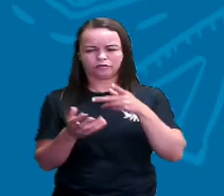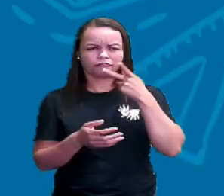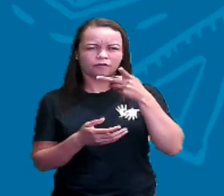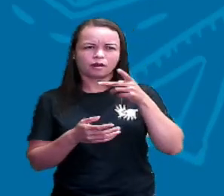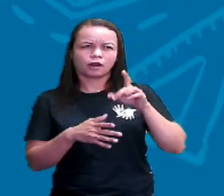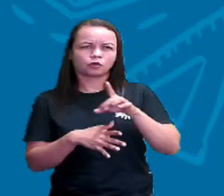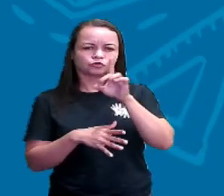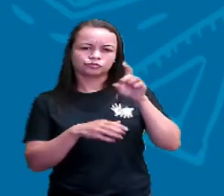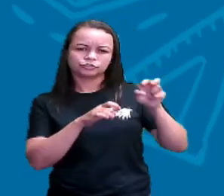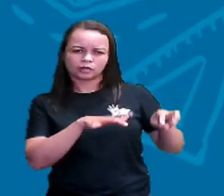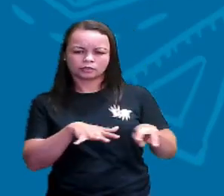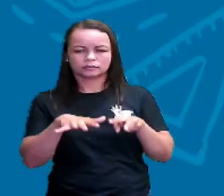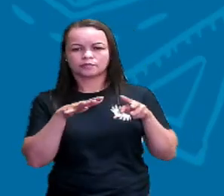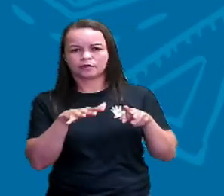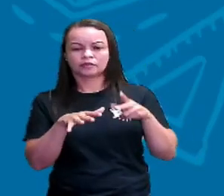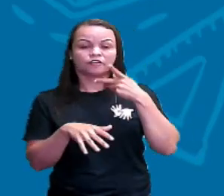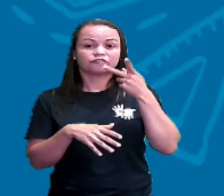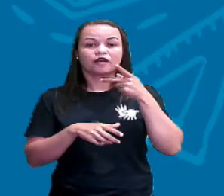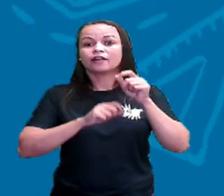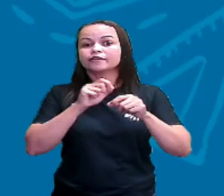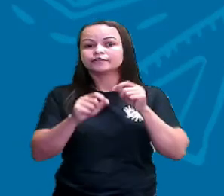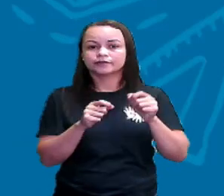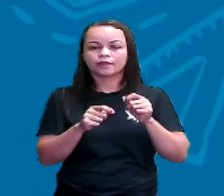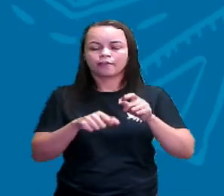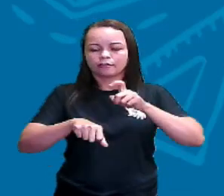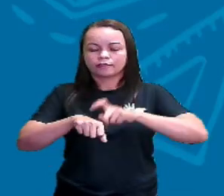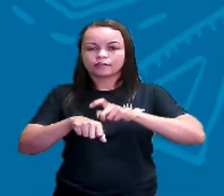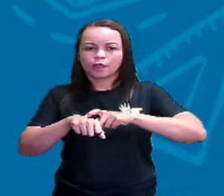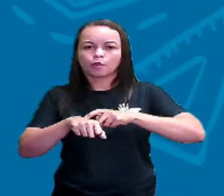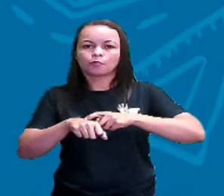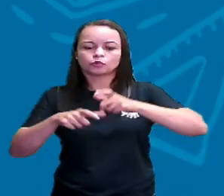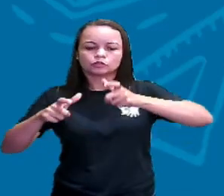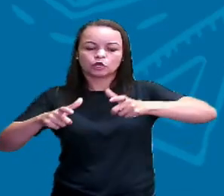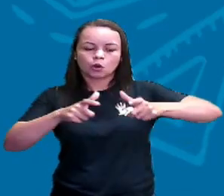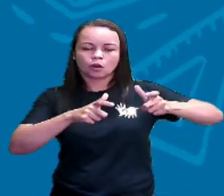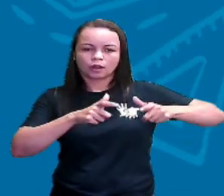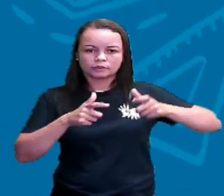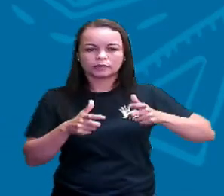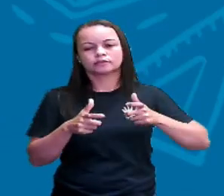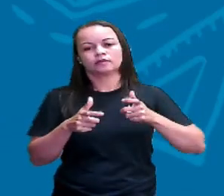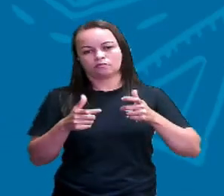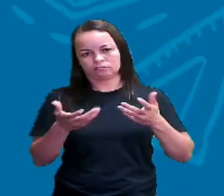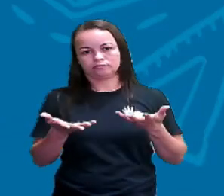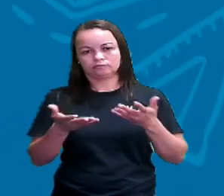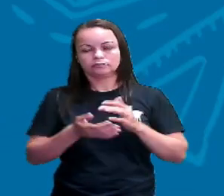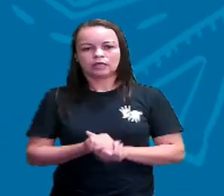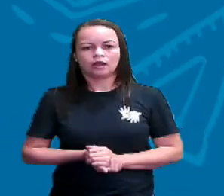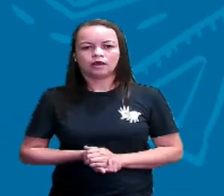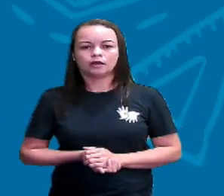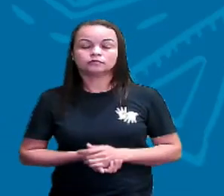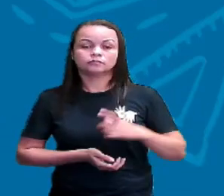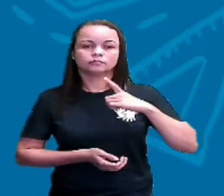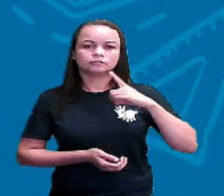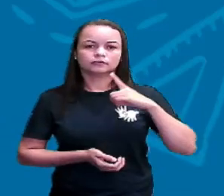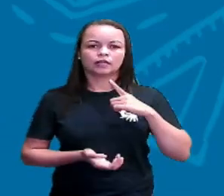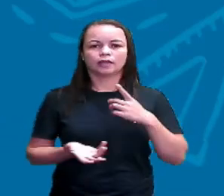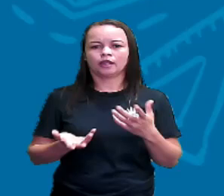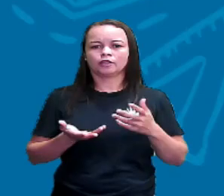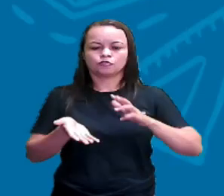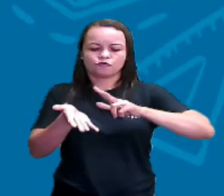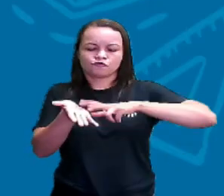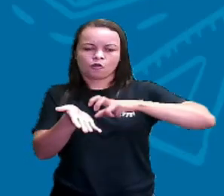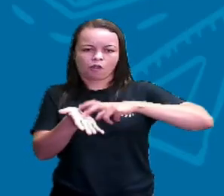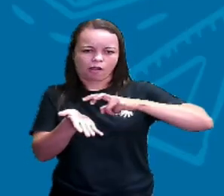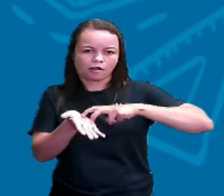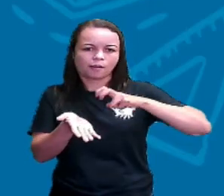semana, a gente está falando de tempo, de localização temporal. Então a gente tem um vocabulário que